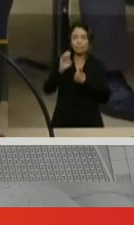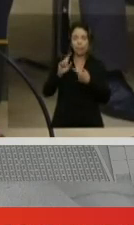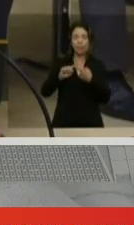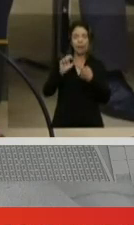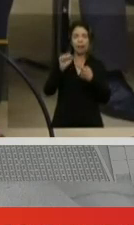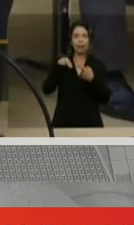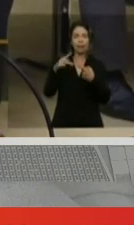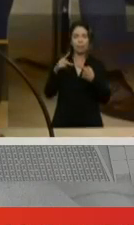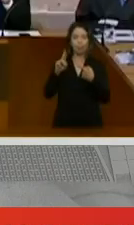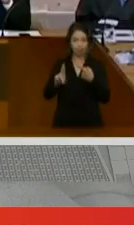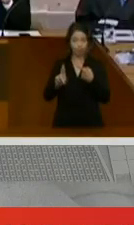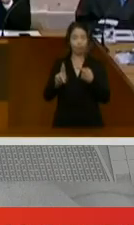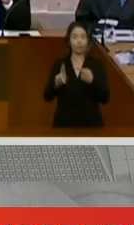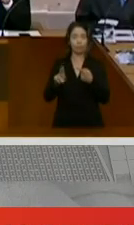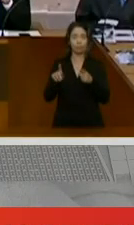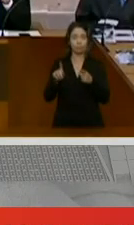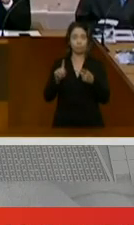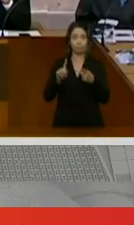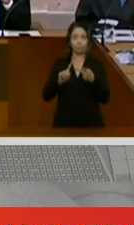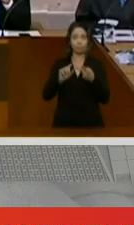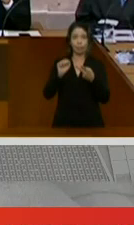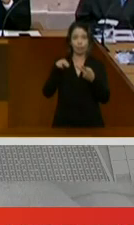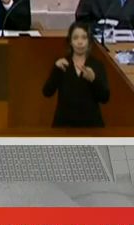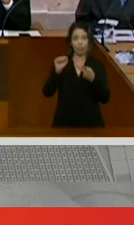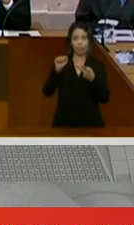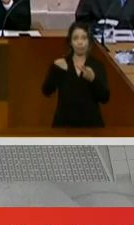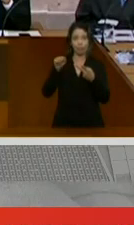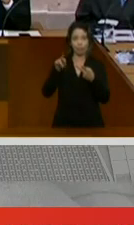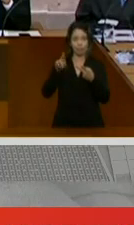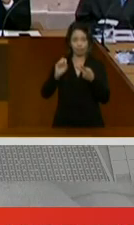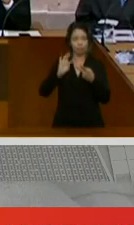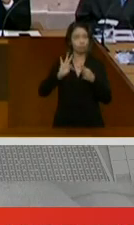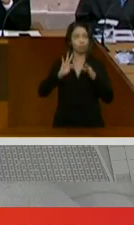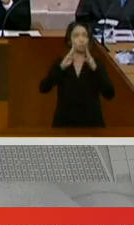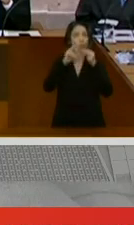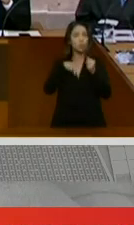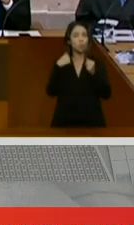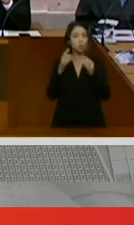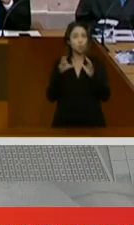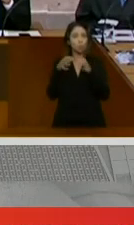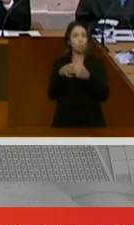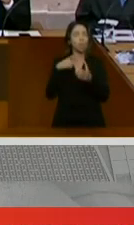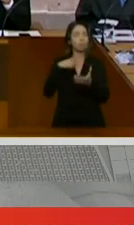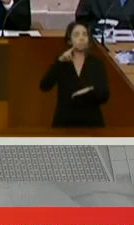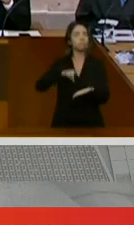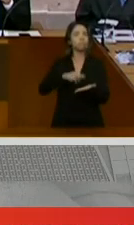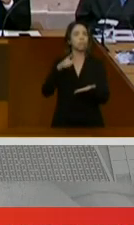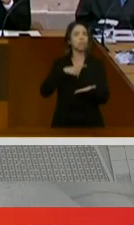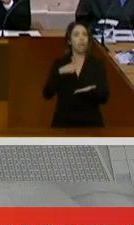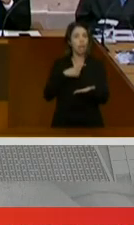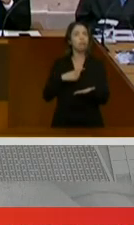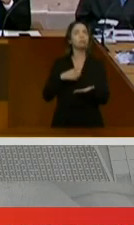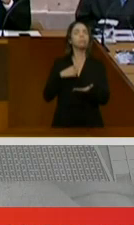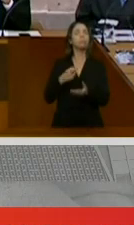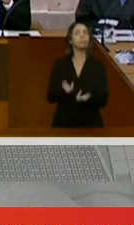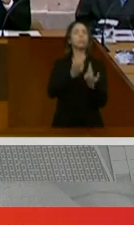todos, se essa defesa da democracia, ela tem que ser feita por medidas e atos numa